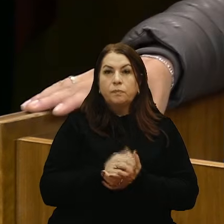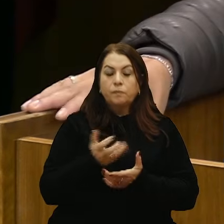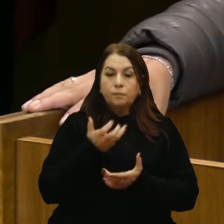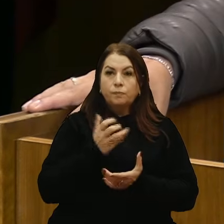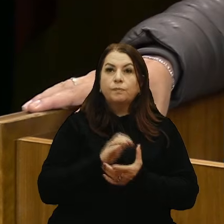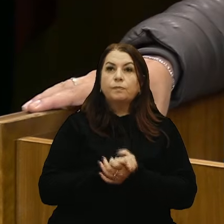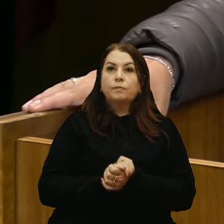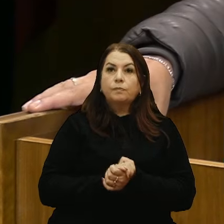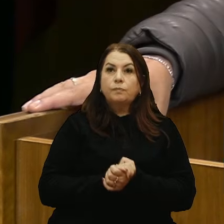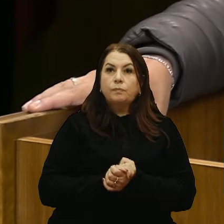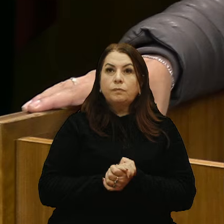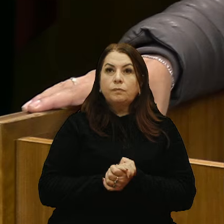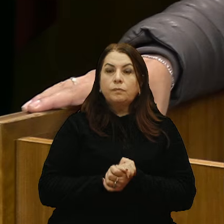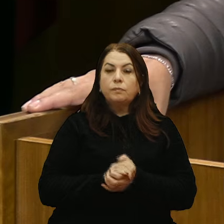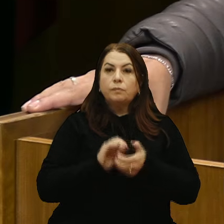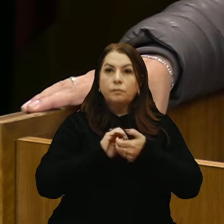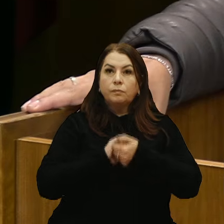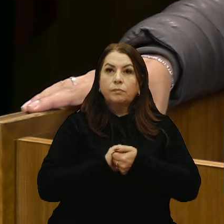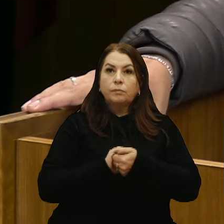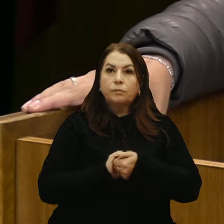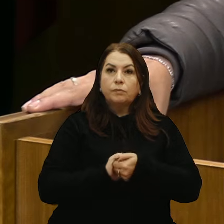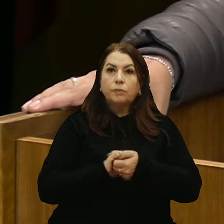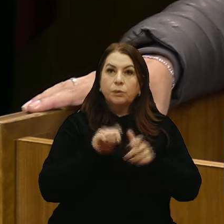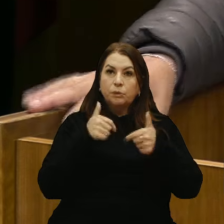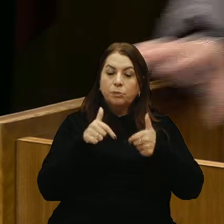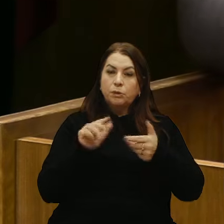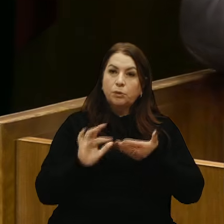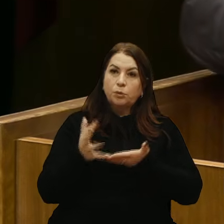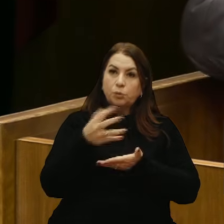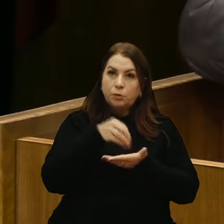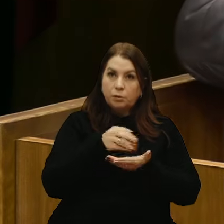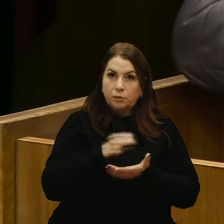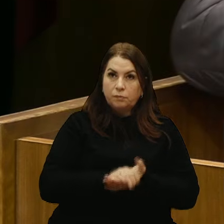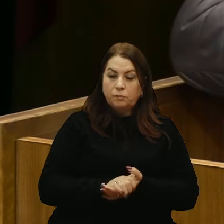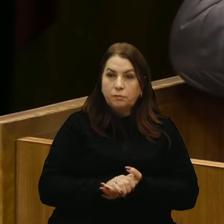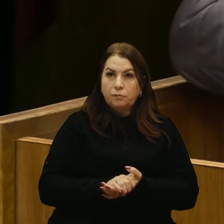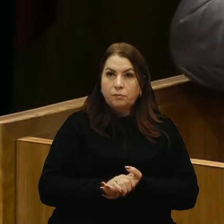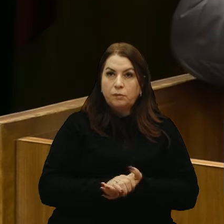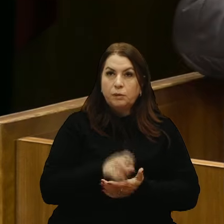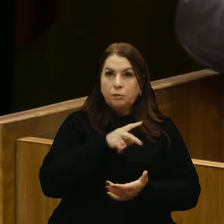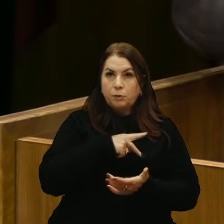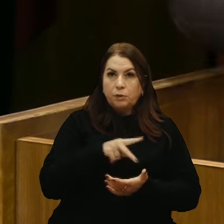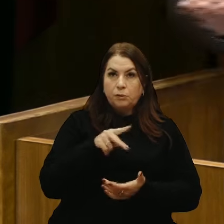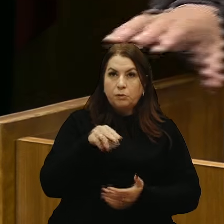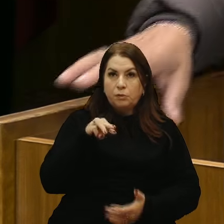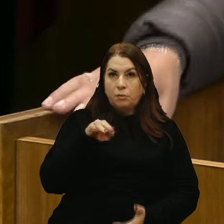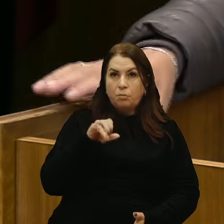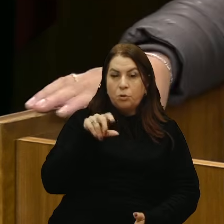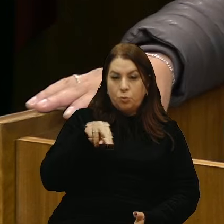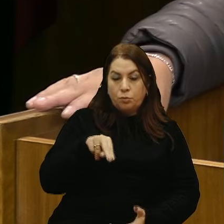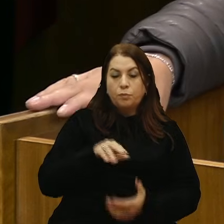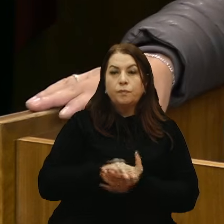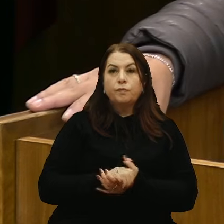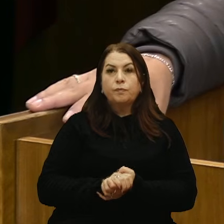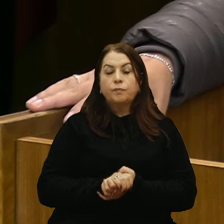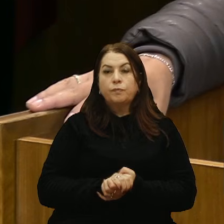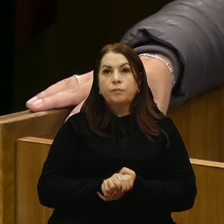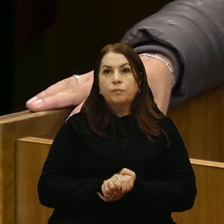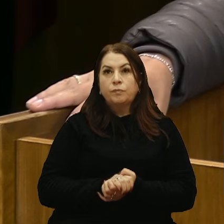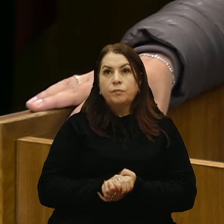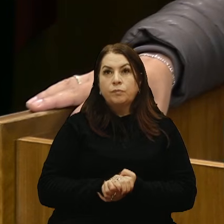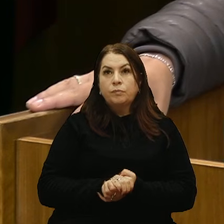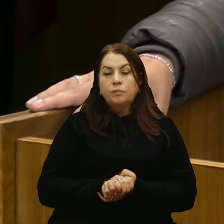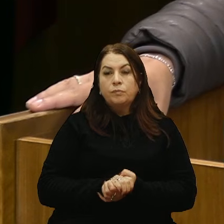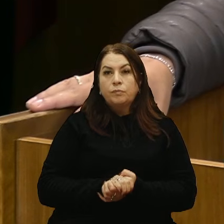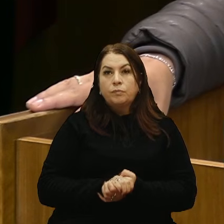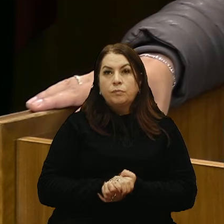quero cumprimentar aqui os trabalhadores da Codeca agora, nosso presidente aqui, o Milton, e